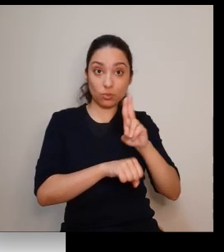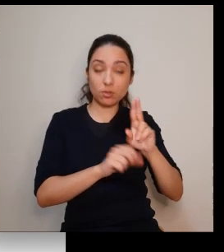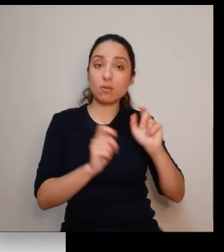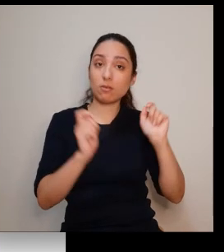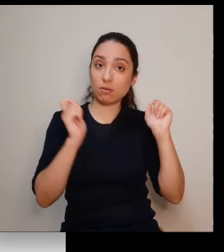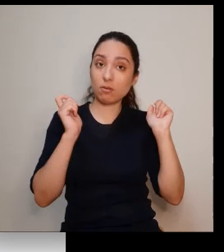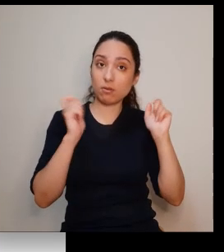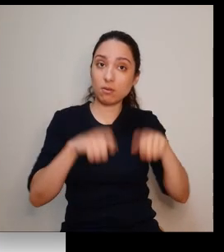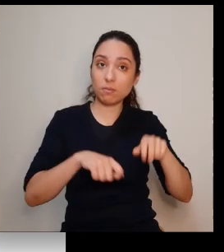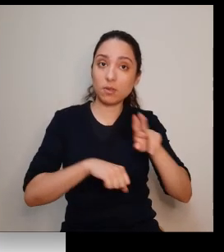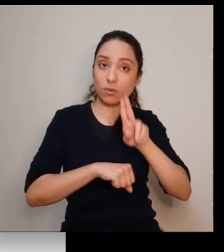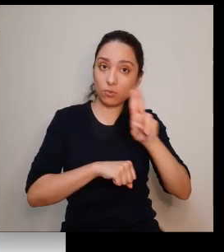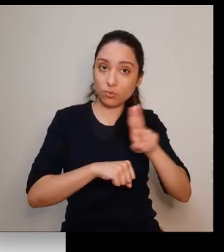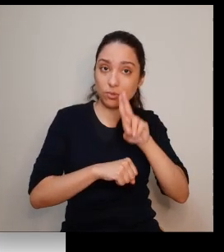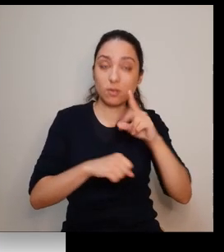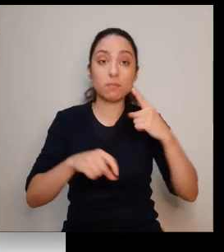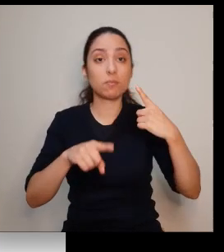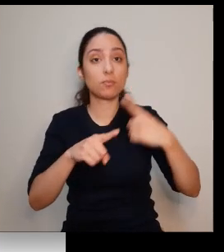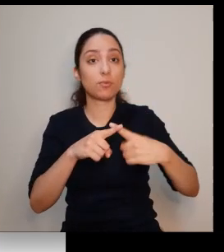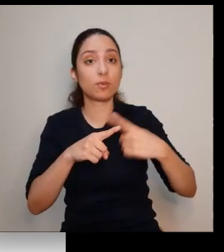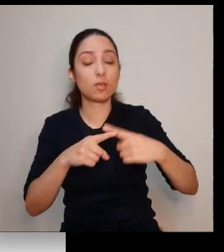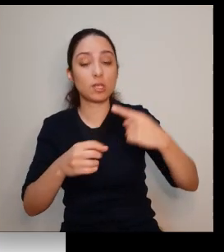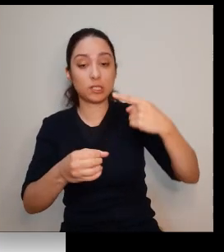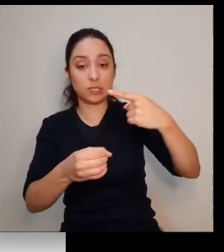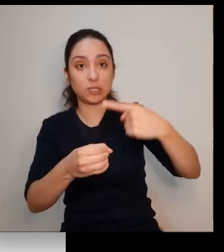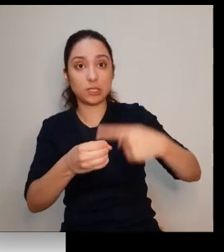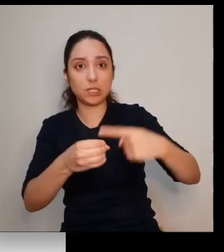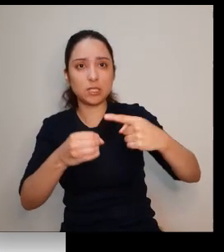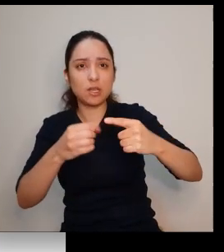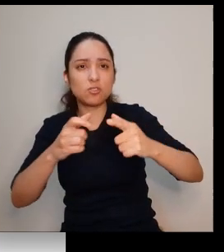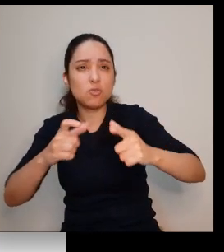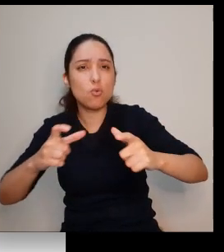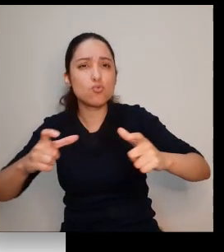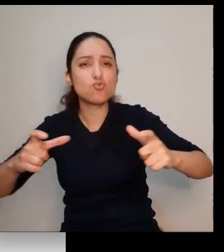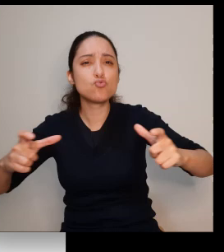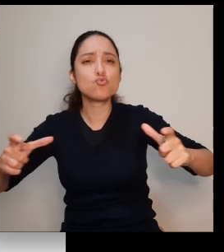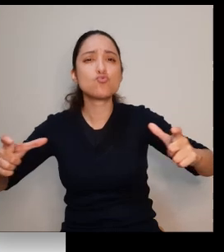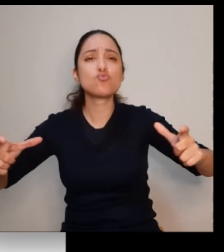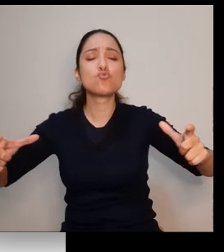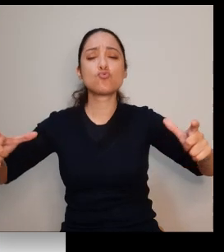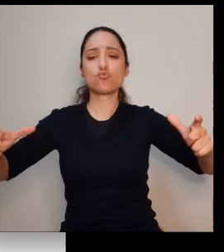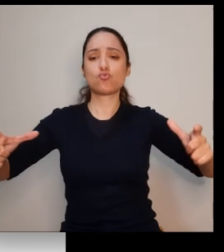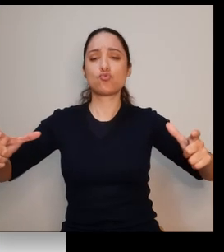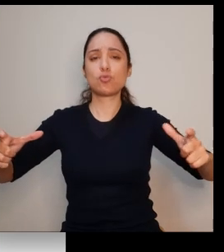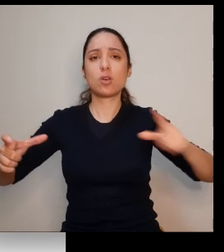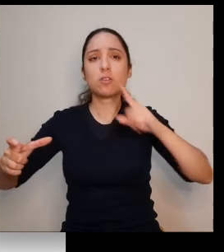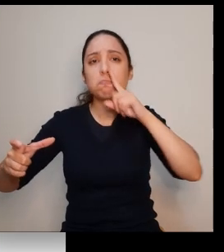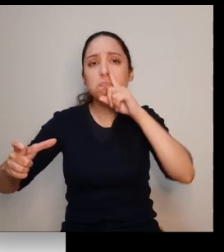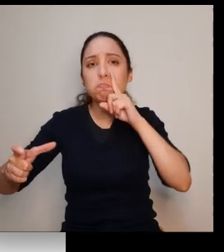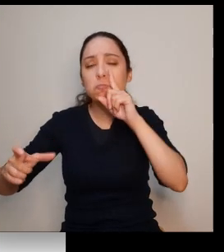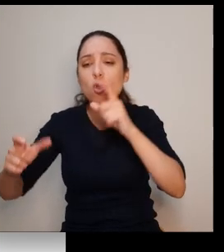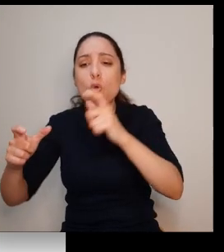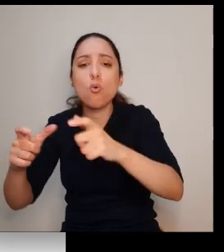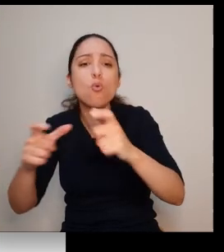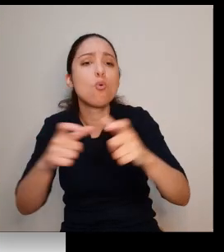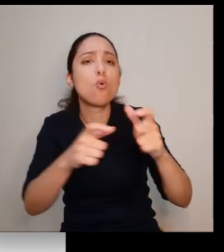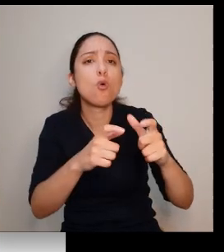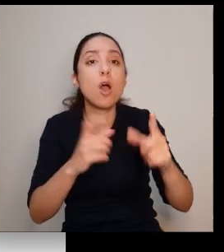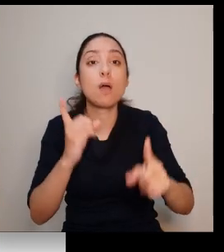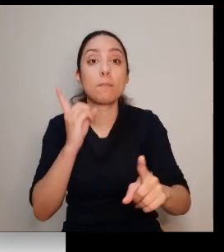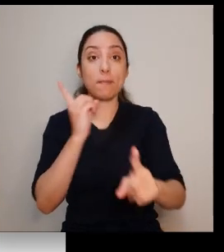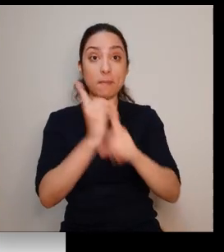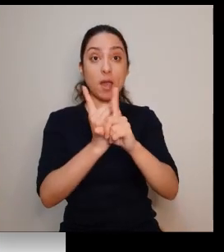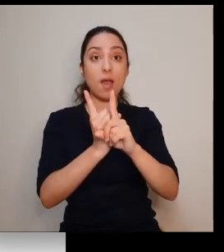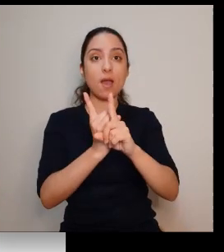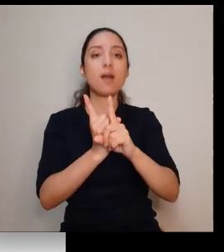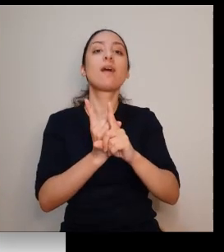árvores e a criação de parques. A partir disso e do conhecimento e do mapeamento de riscos, pode-se pensar